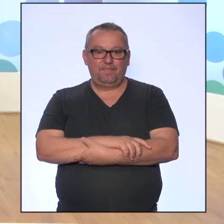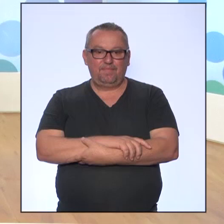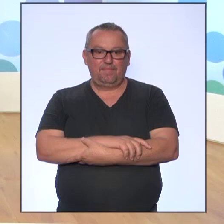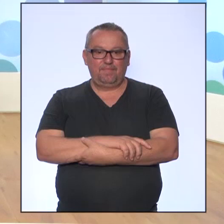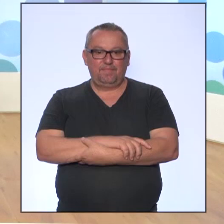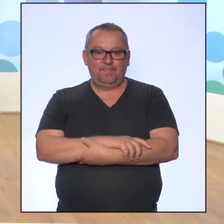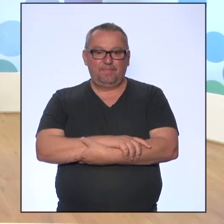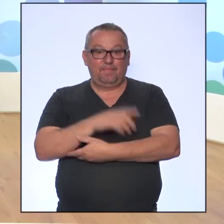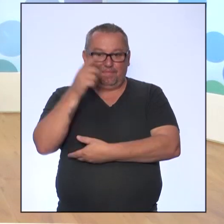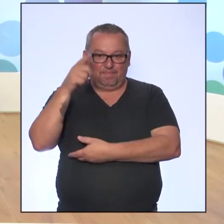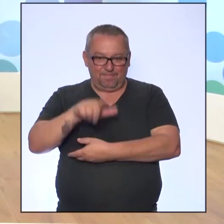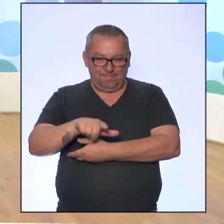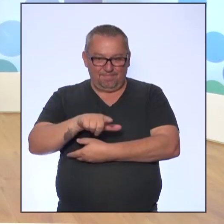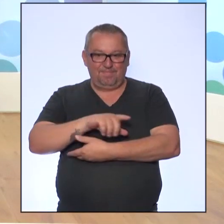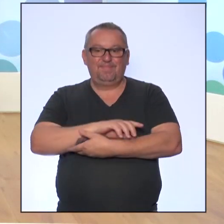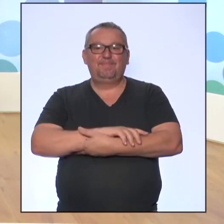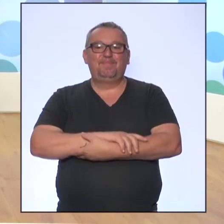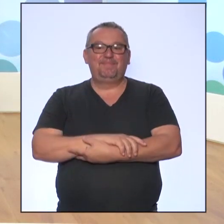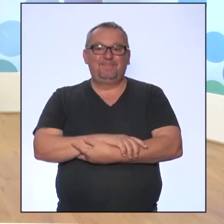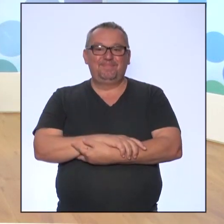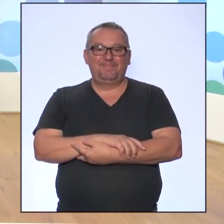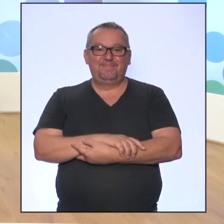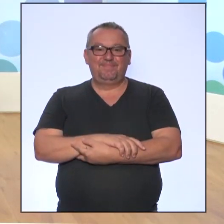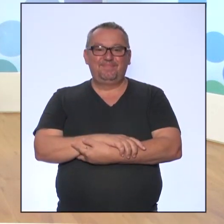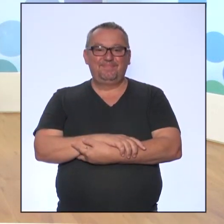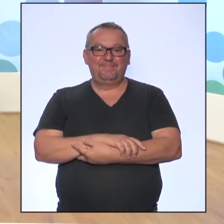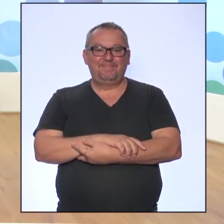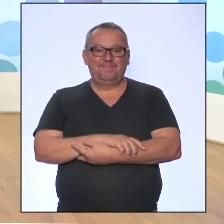Isso, mais uma vez.